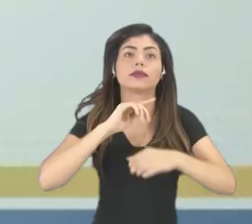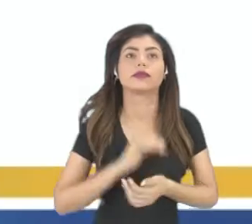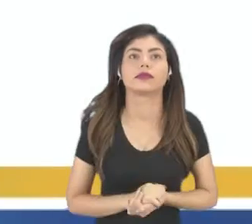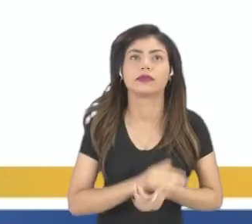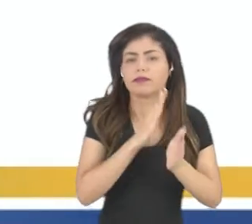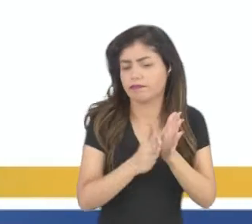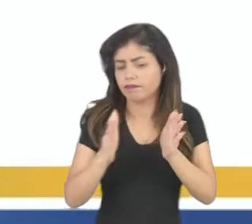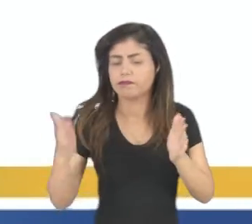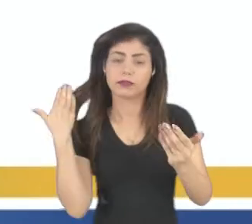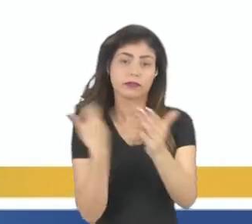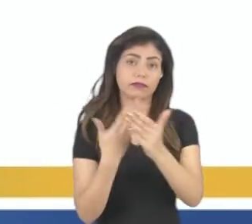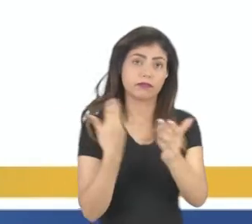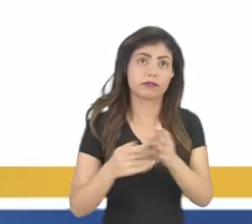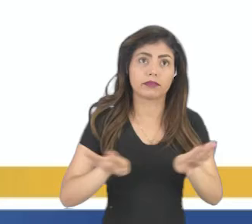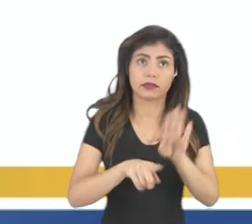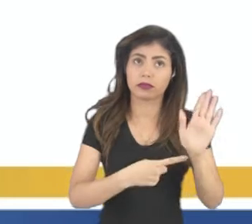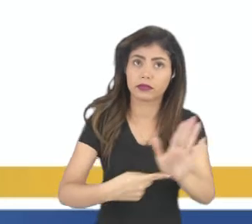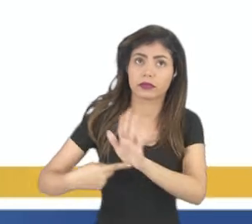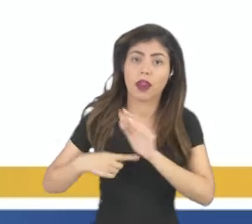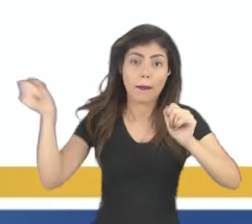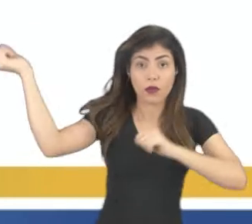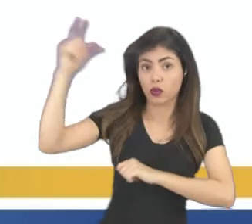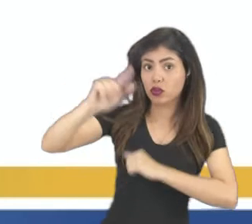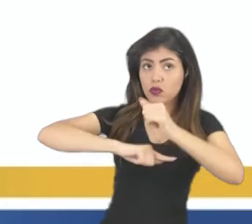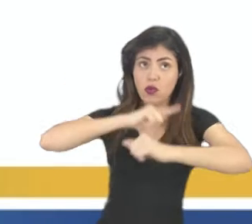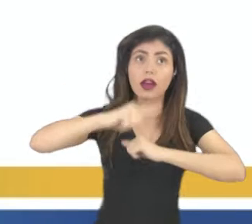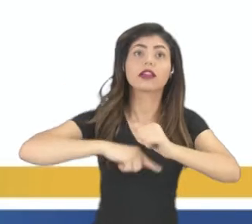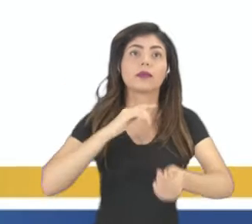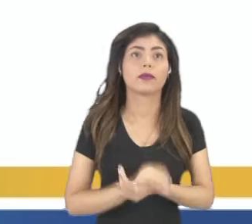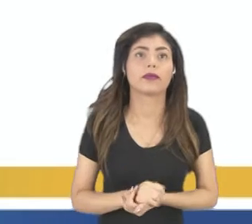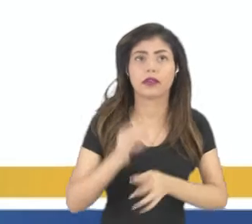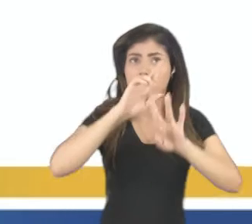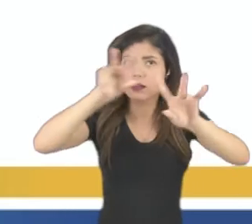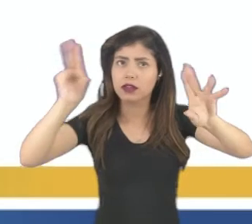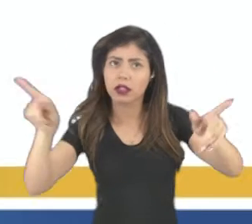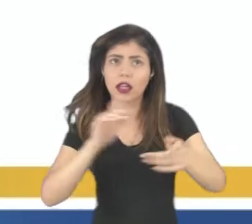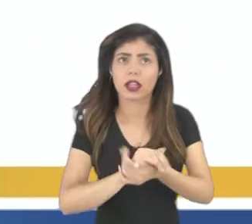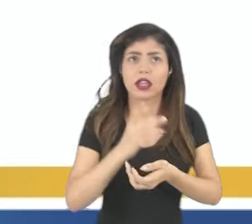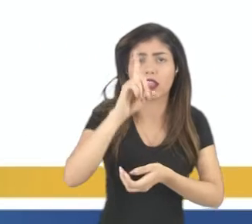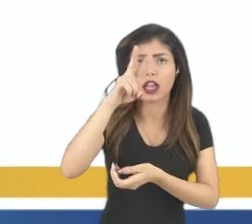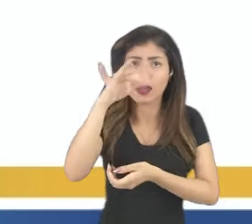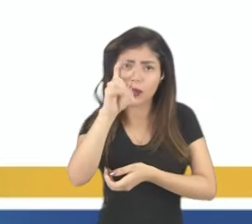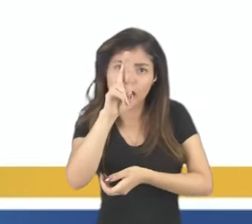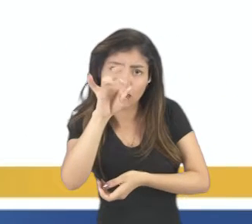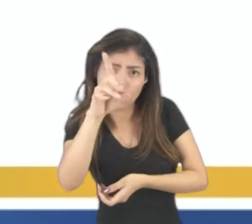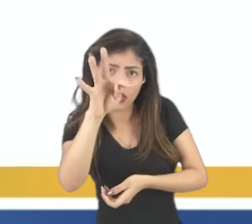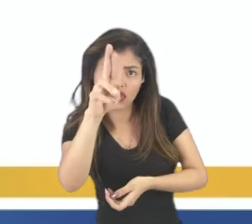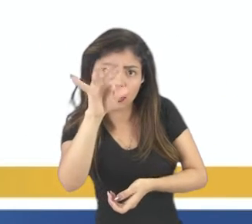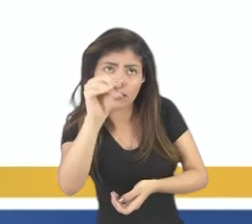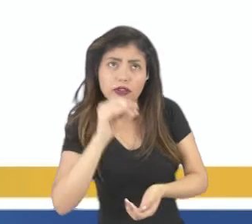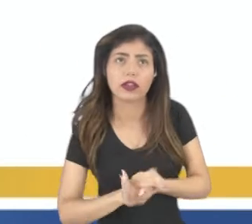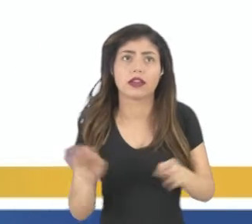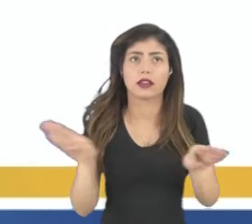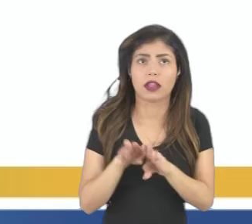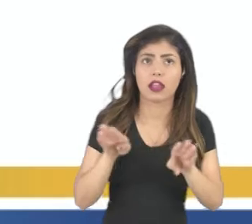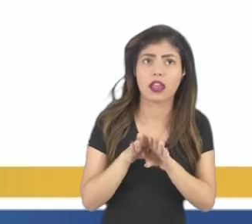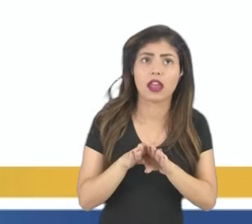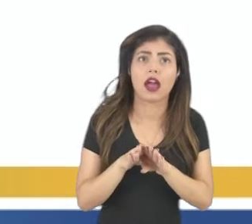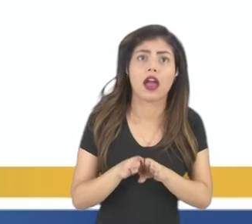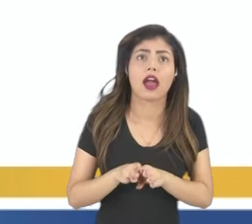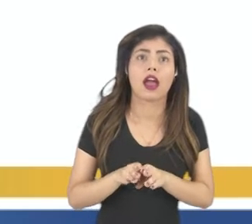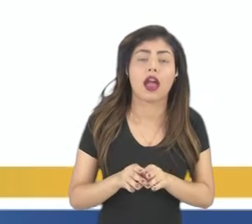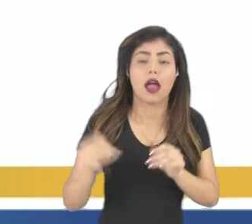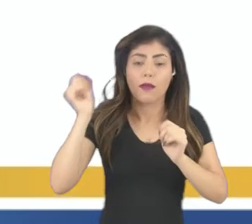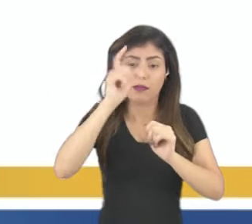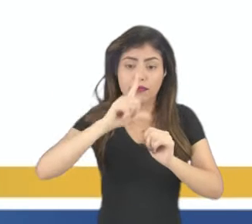através de estudos da emissão de luz pelos átomos em fenômenos de decaimento radioativo no